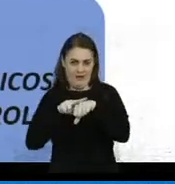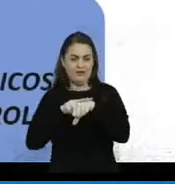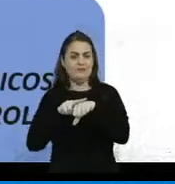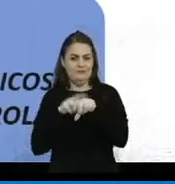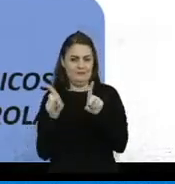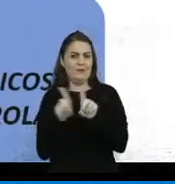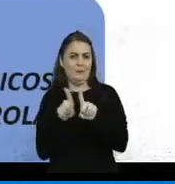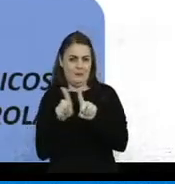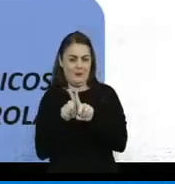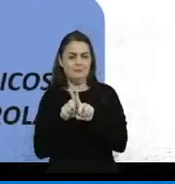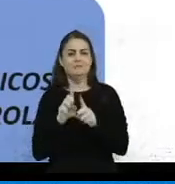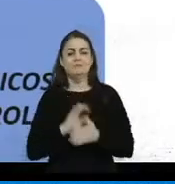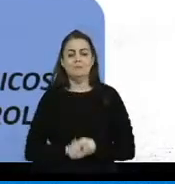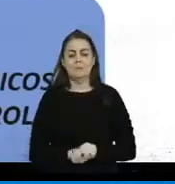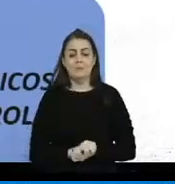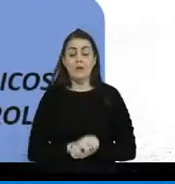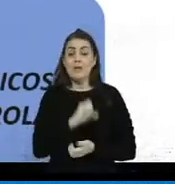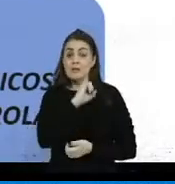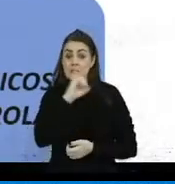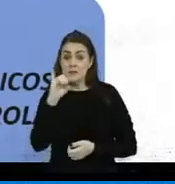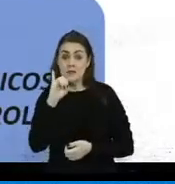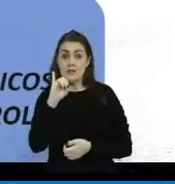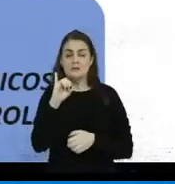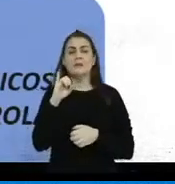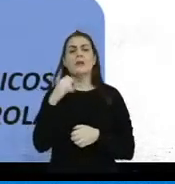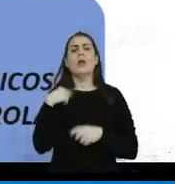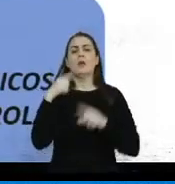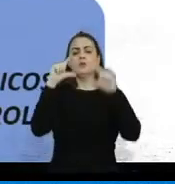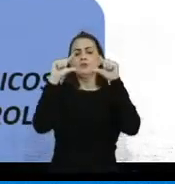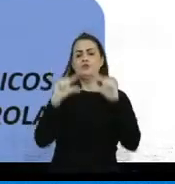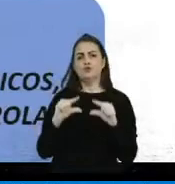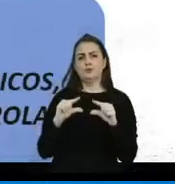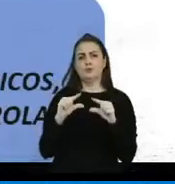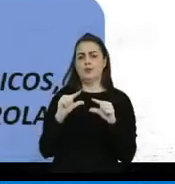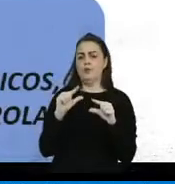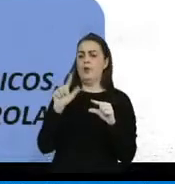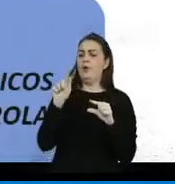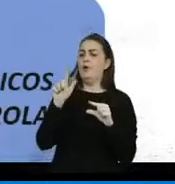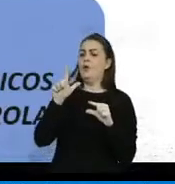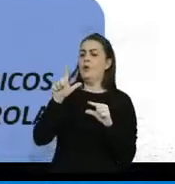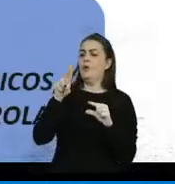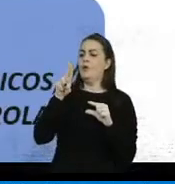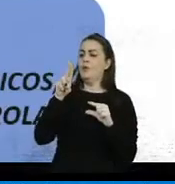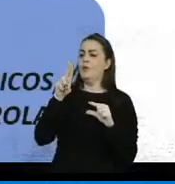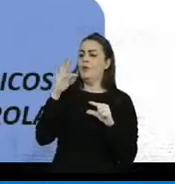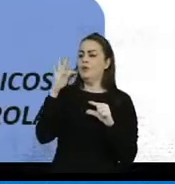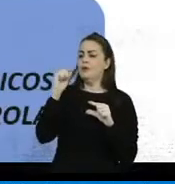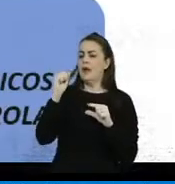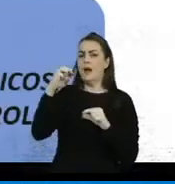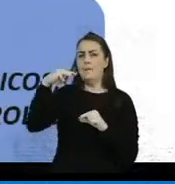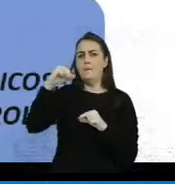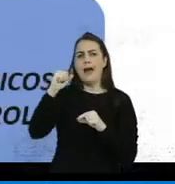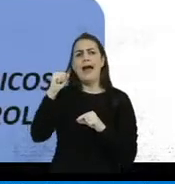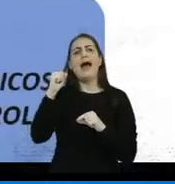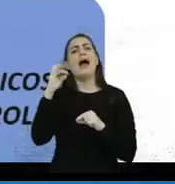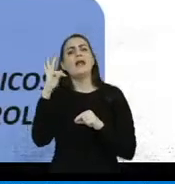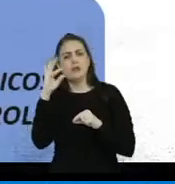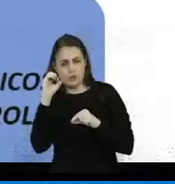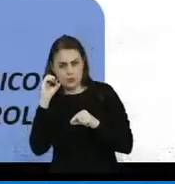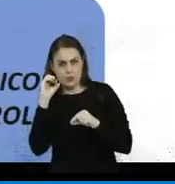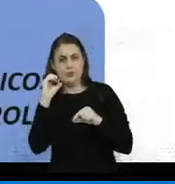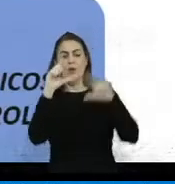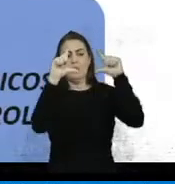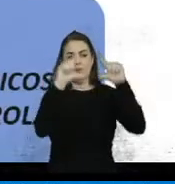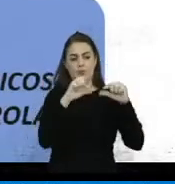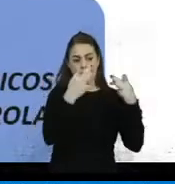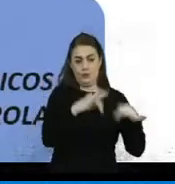eu diminuo a dor. Então, aumento serotonina, aumento GABA, diminuo o glutamato.